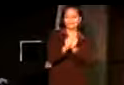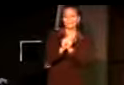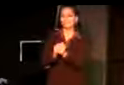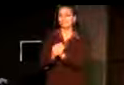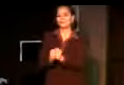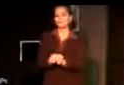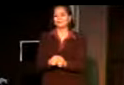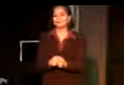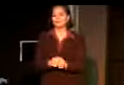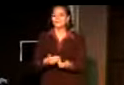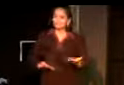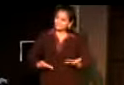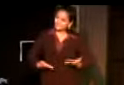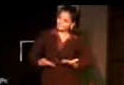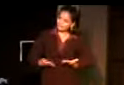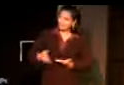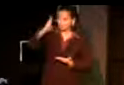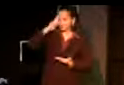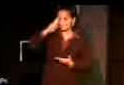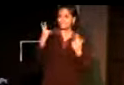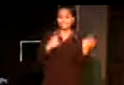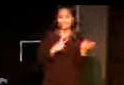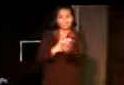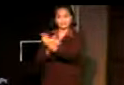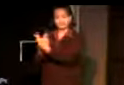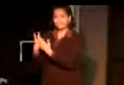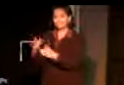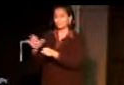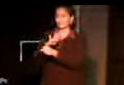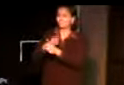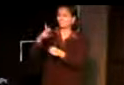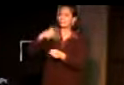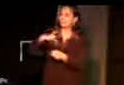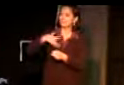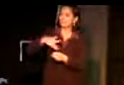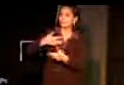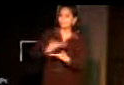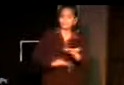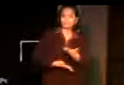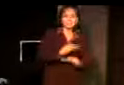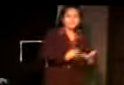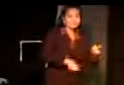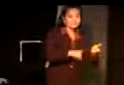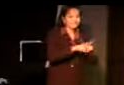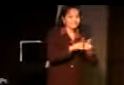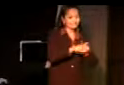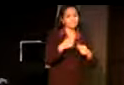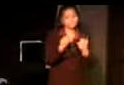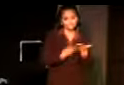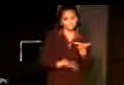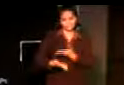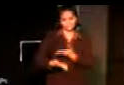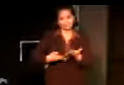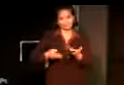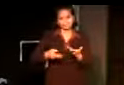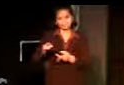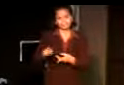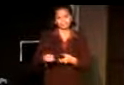súditos do reino abençoados como você é cheio da Misericórdia partilhando também com você